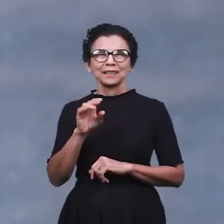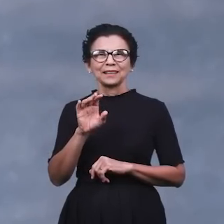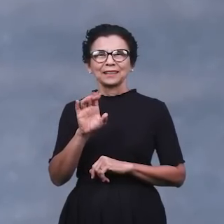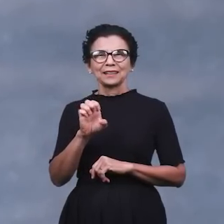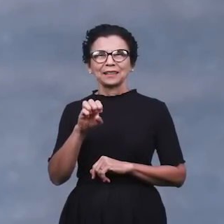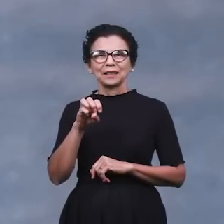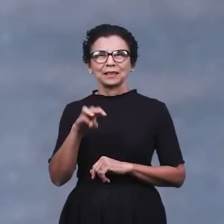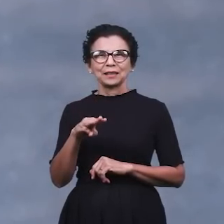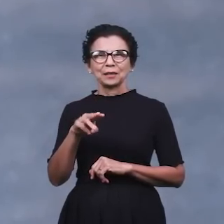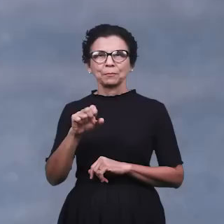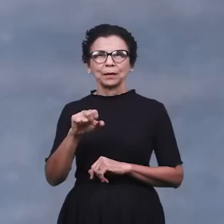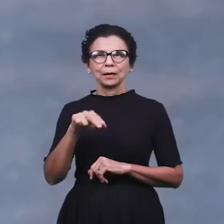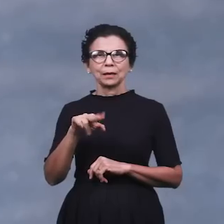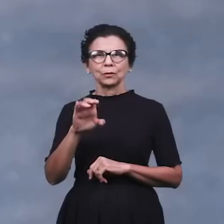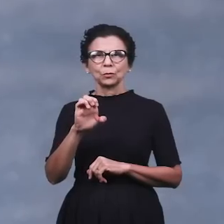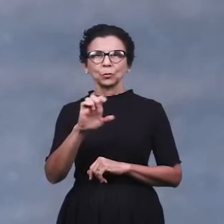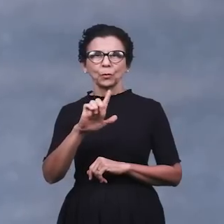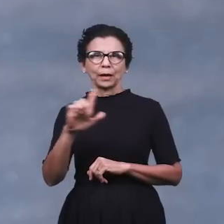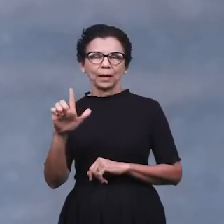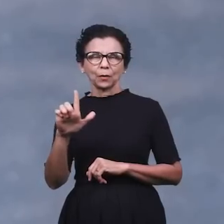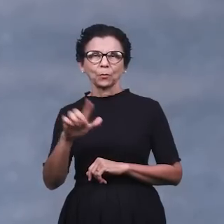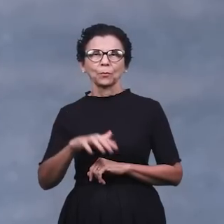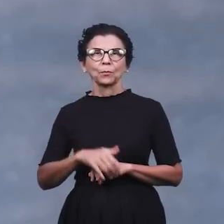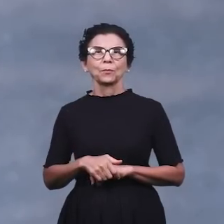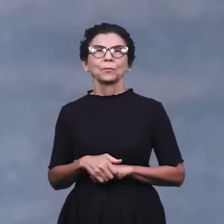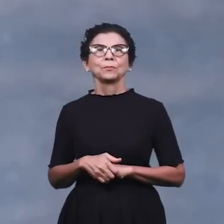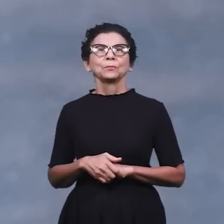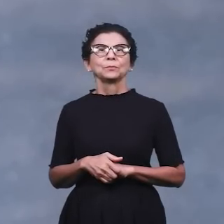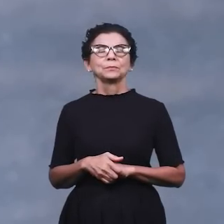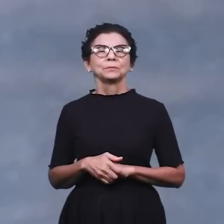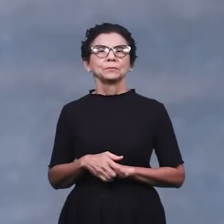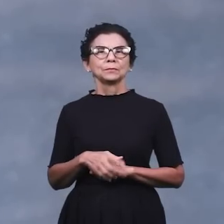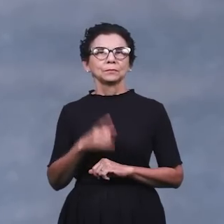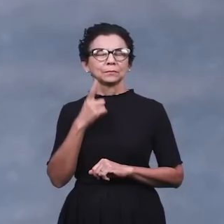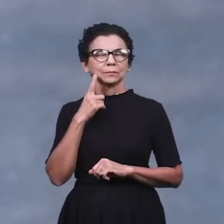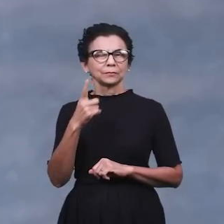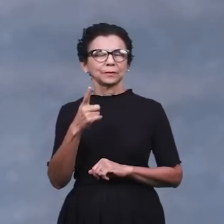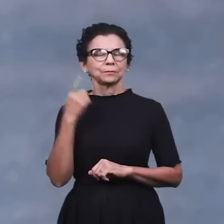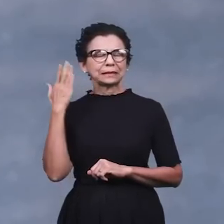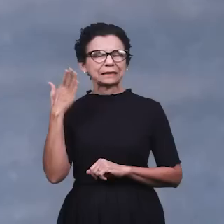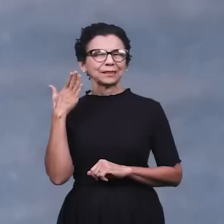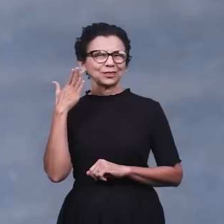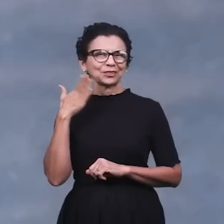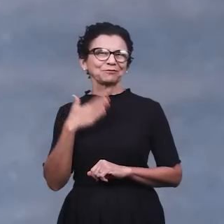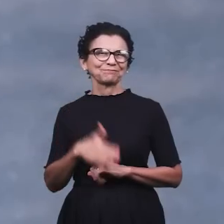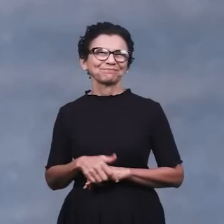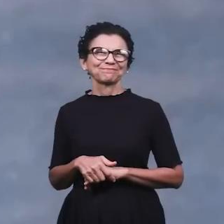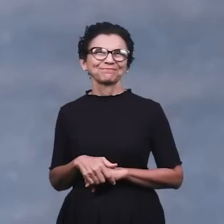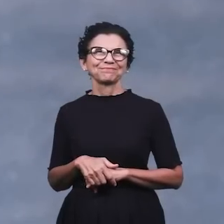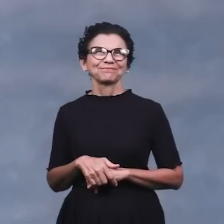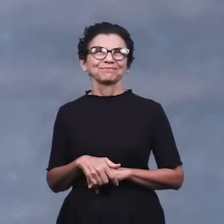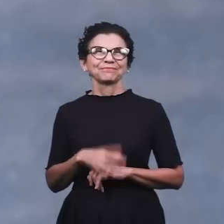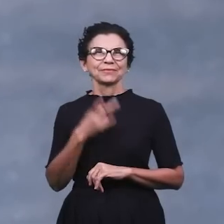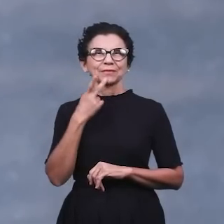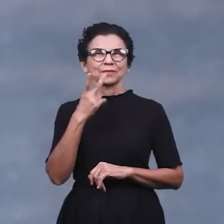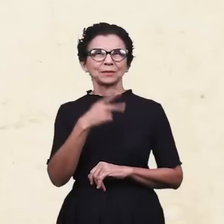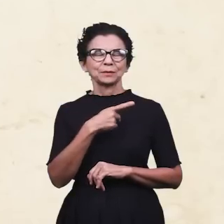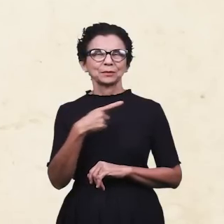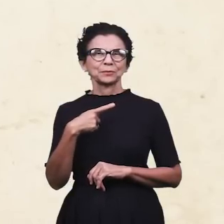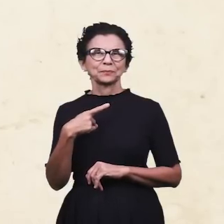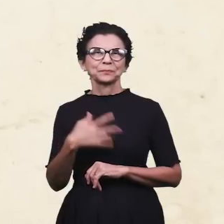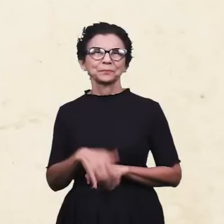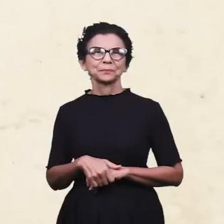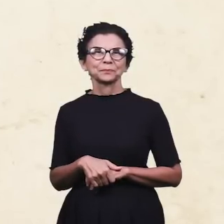Manmana, o sobrenome dele, que é da Argentina. Vamos ouvir então a mensagem que ele traz para nós. Fala, pastor.